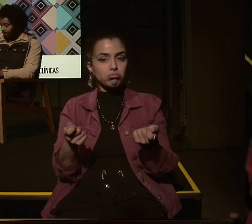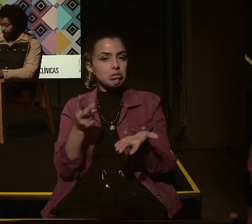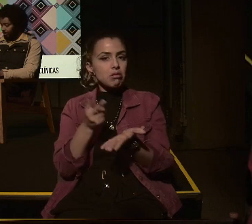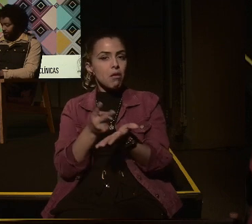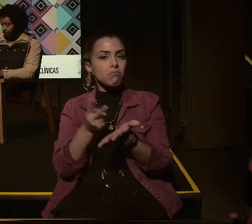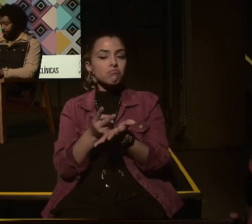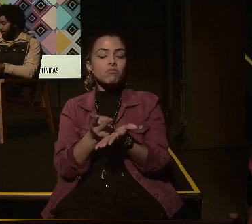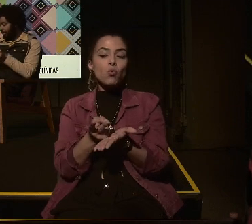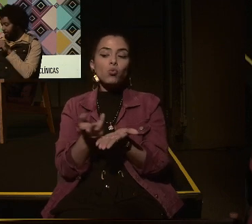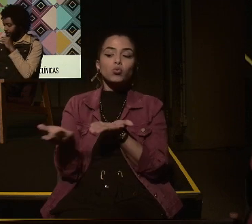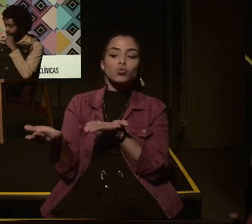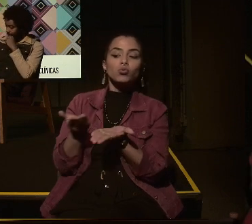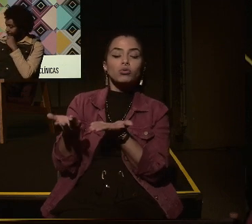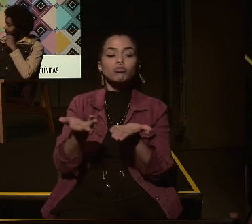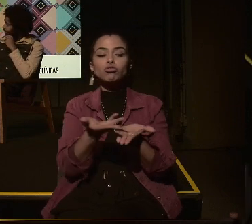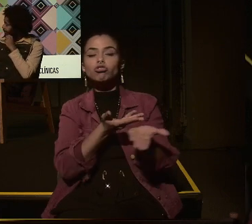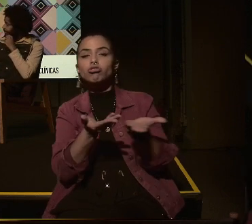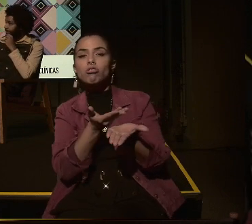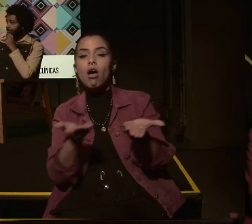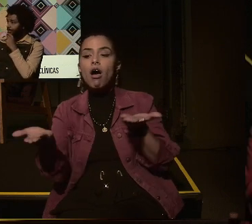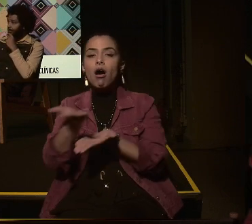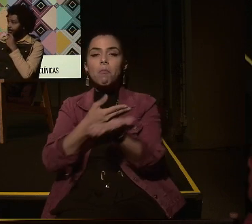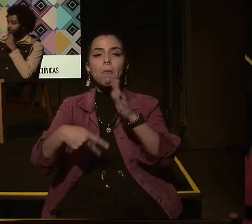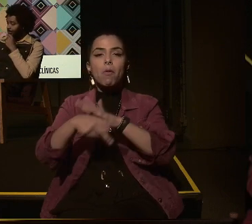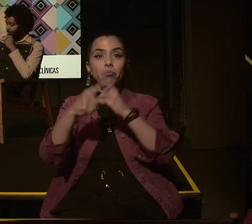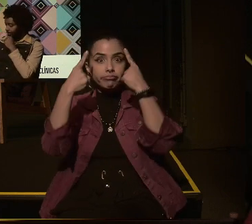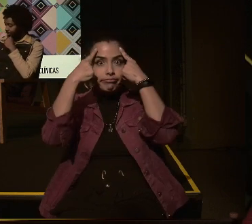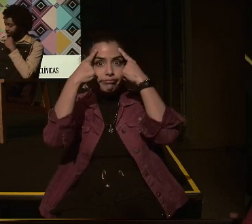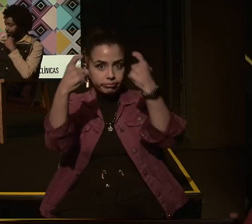dinâmicas de violência